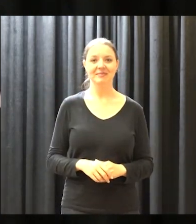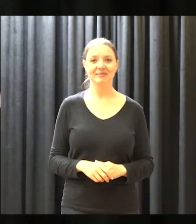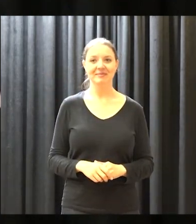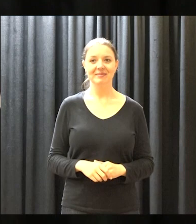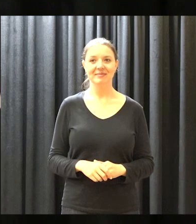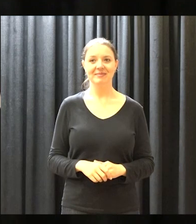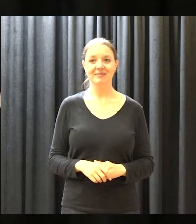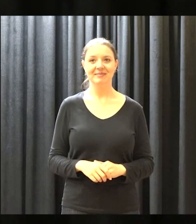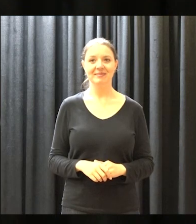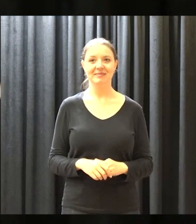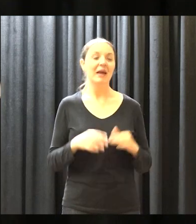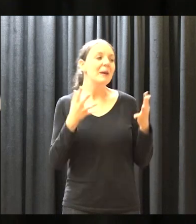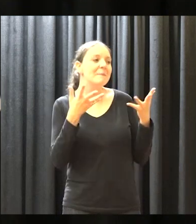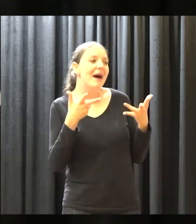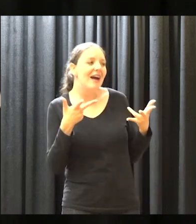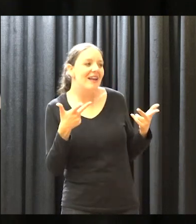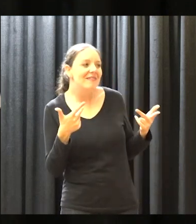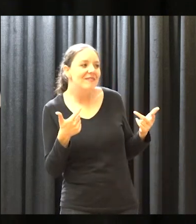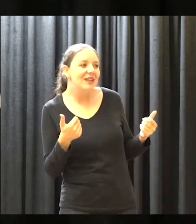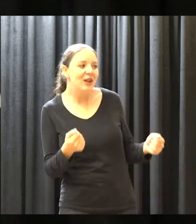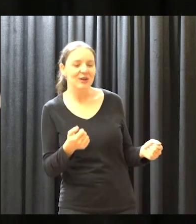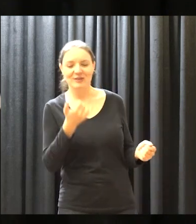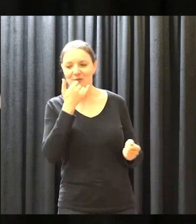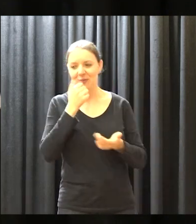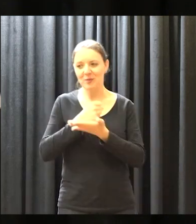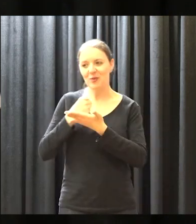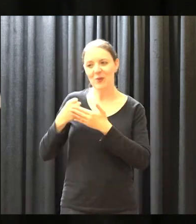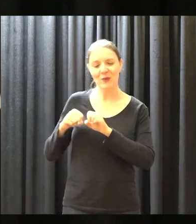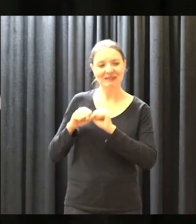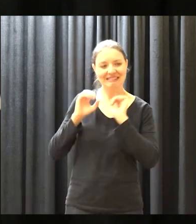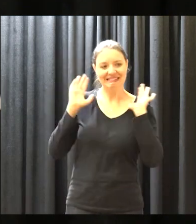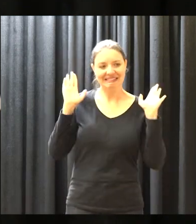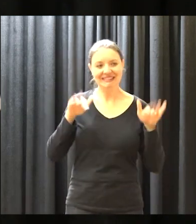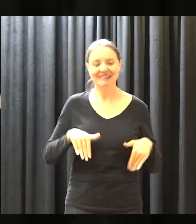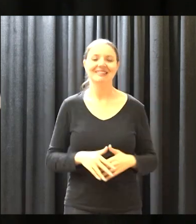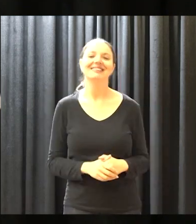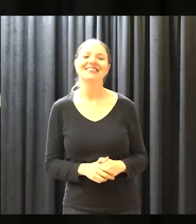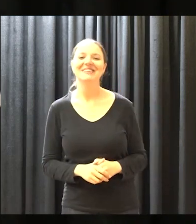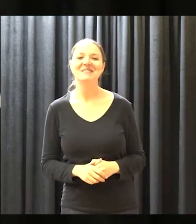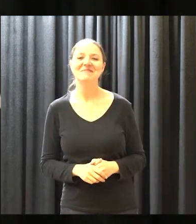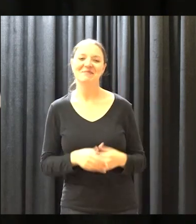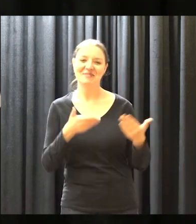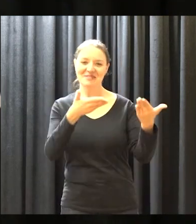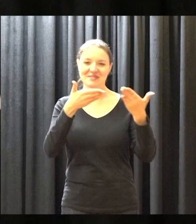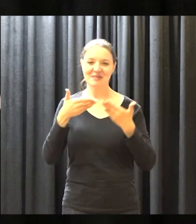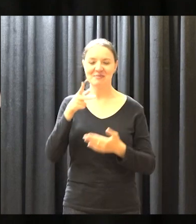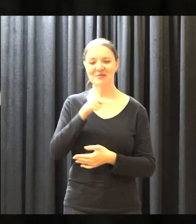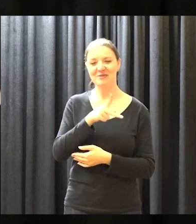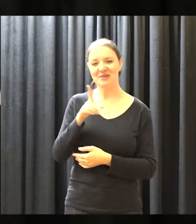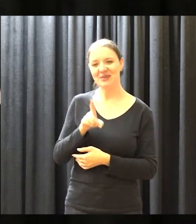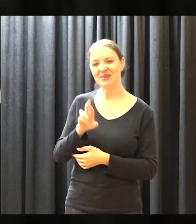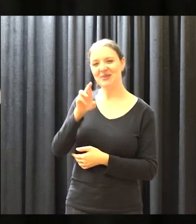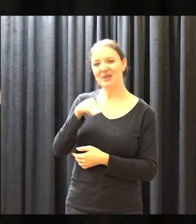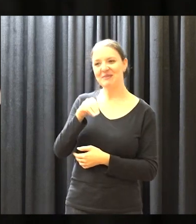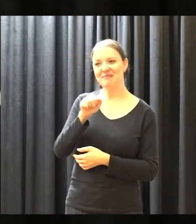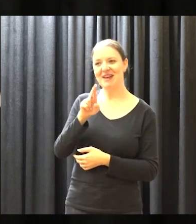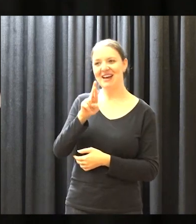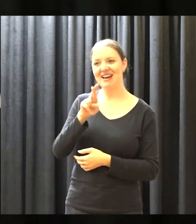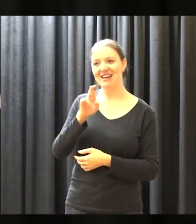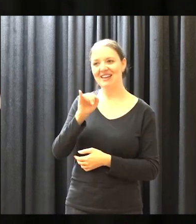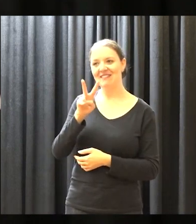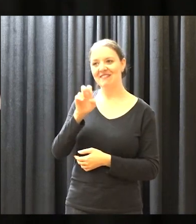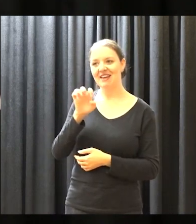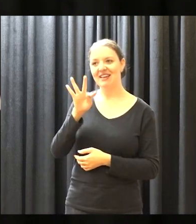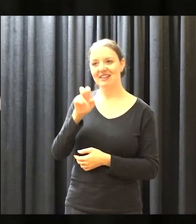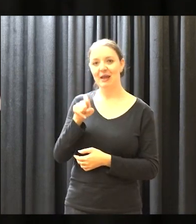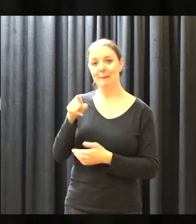Maravilhosa, enfim, quebrando os meus protocolos aqui. Também chamamos a professora doutora Marivete Gesser, que é psicóloga